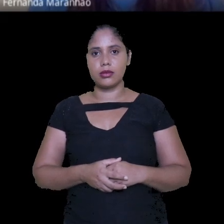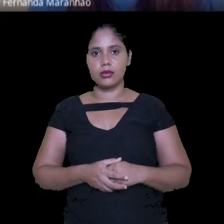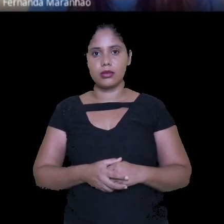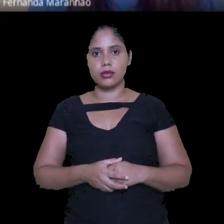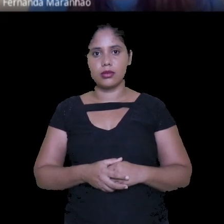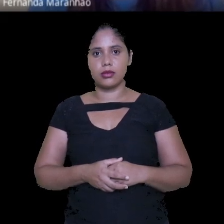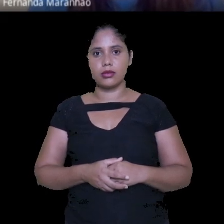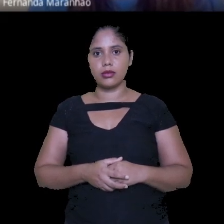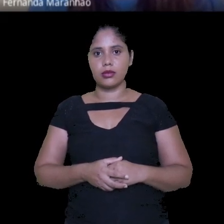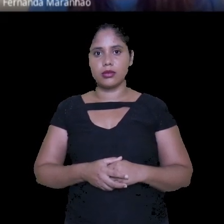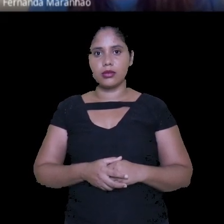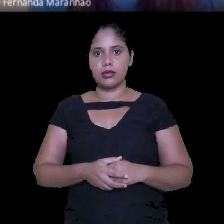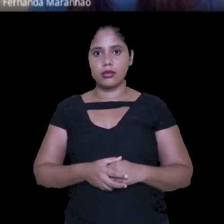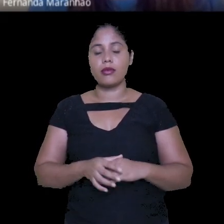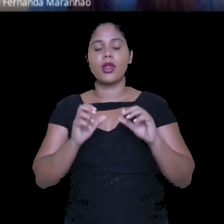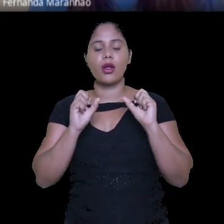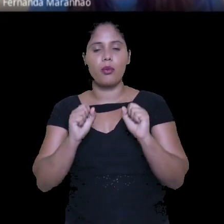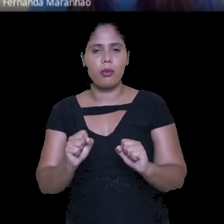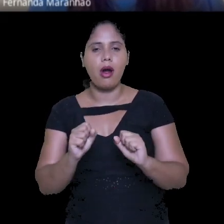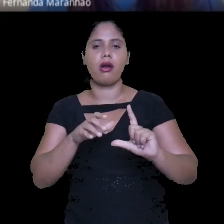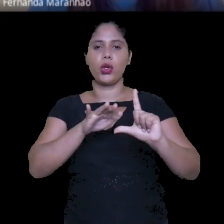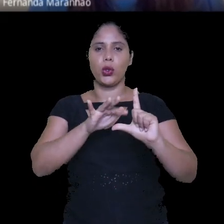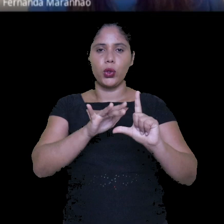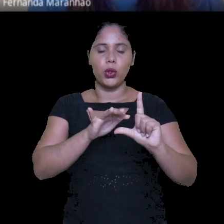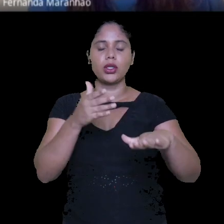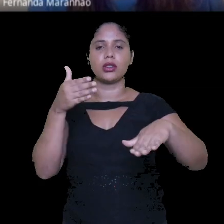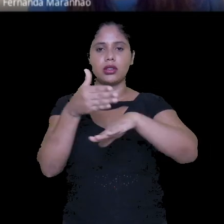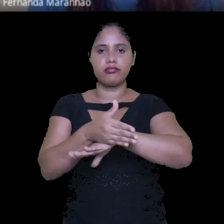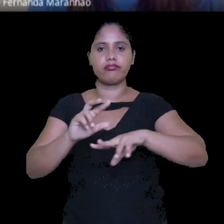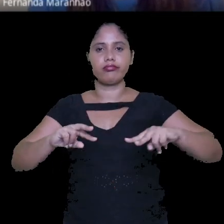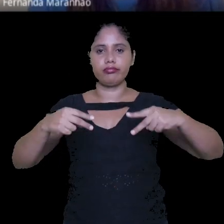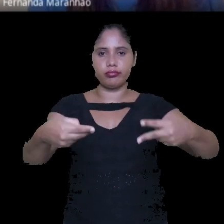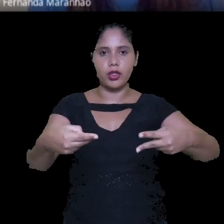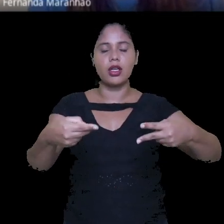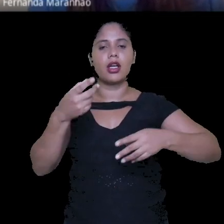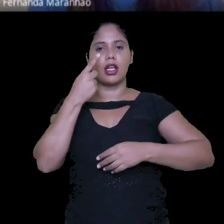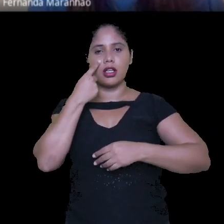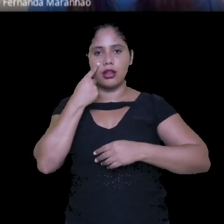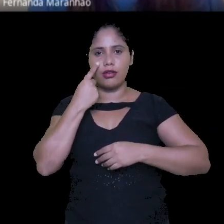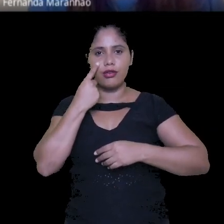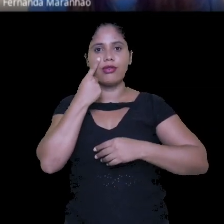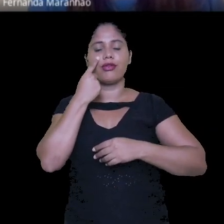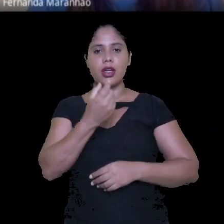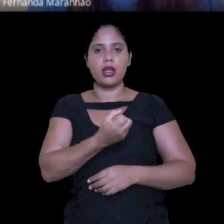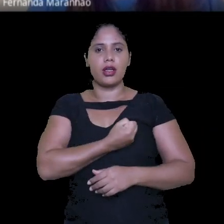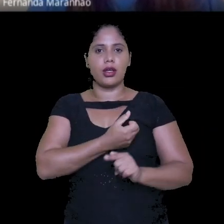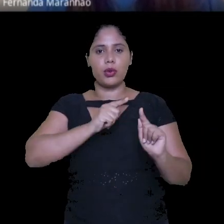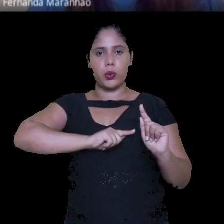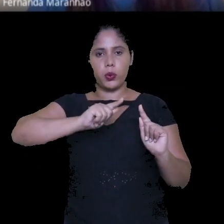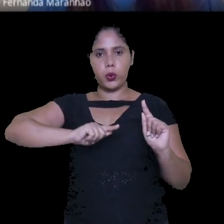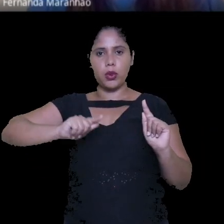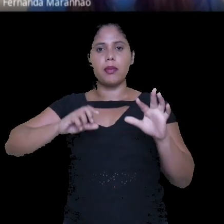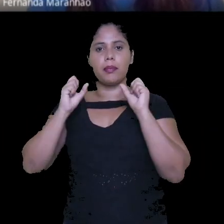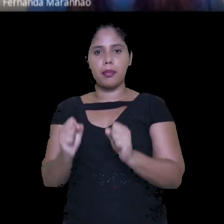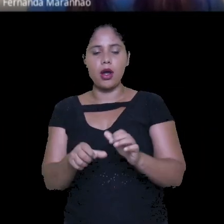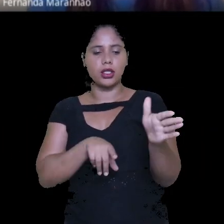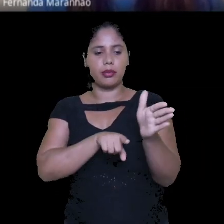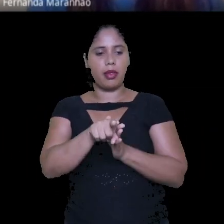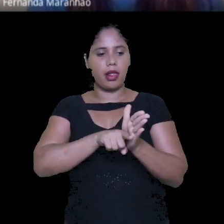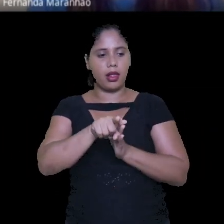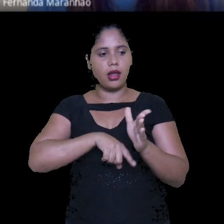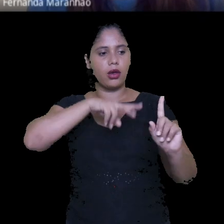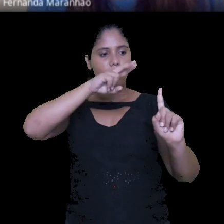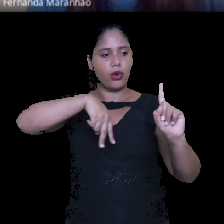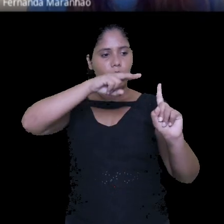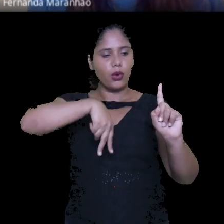para o desenvolvimento da insuficiência placentária. Então, para quem faz o pré-natal, para a equipe da assistência primária, caso o algoritmo